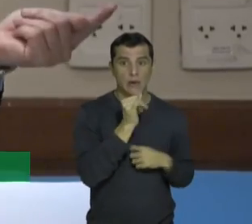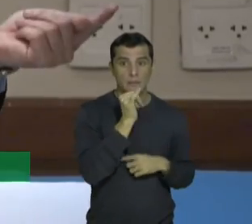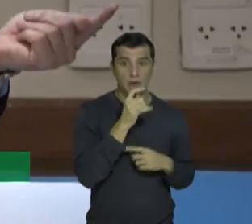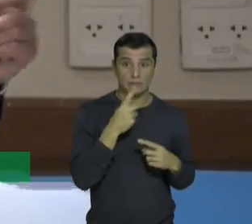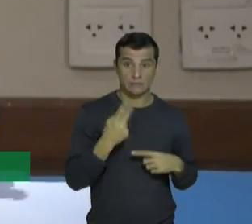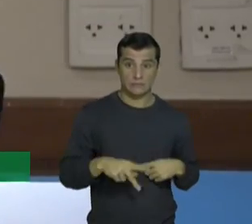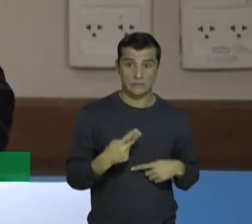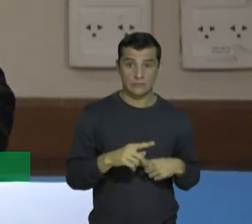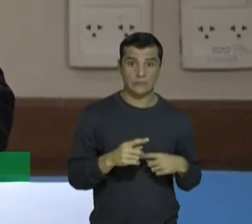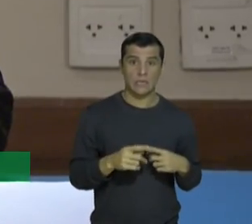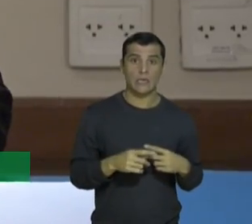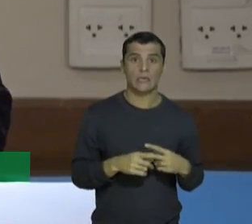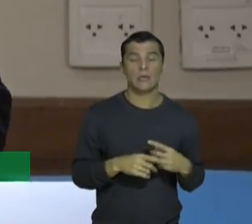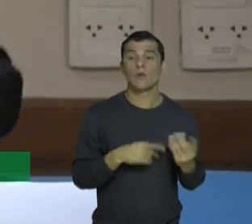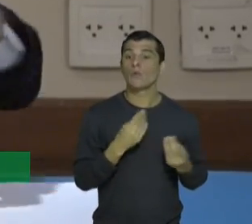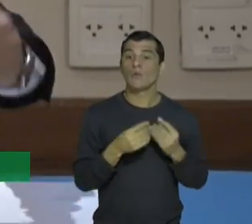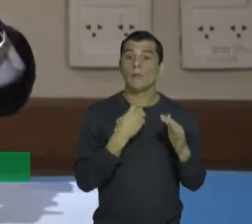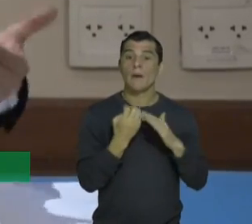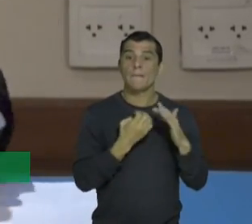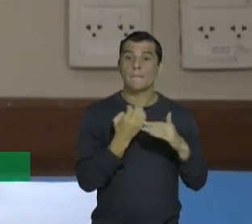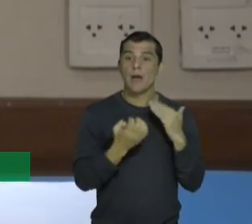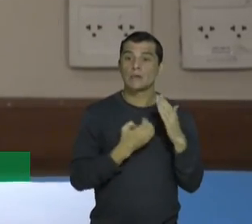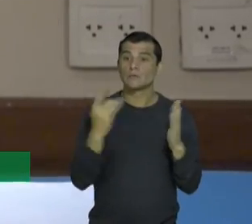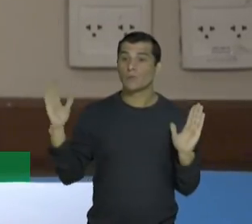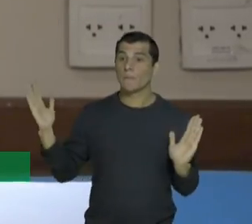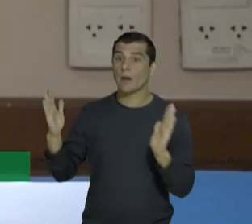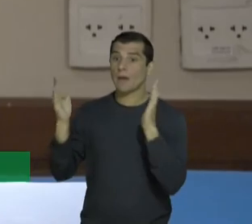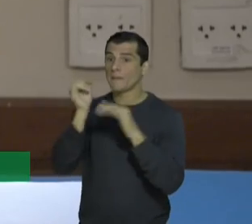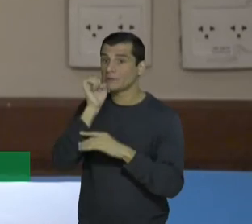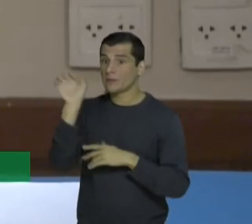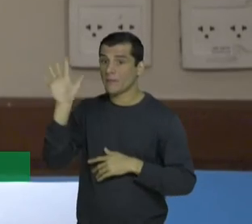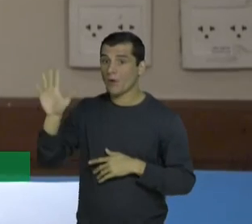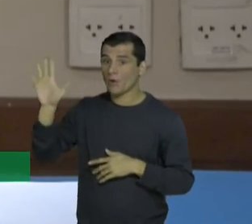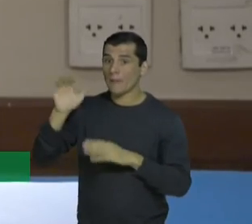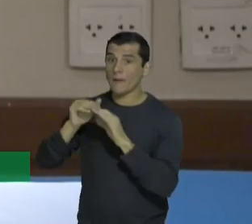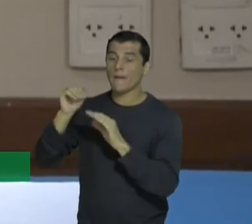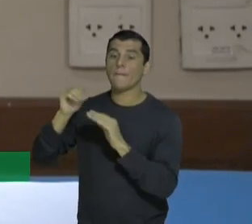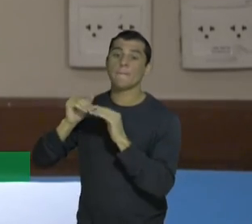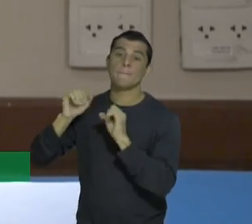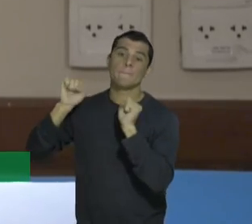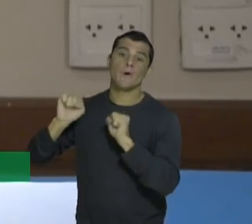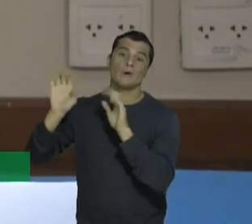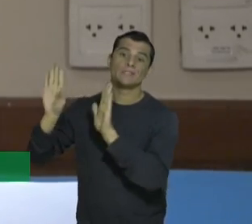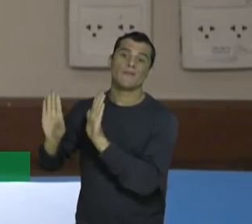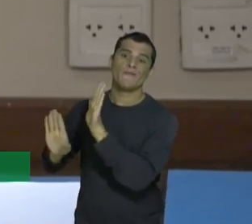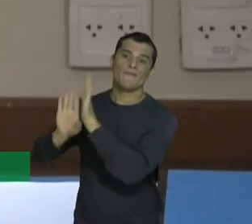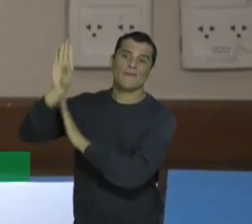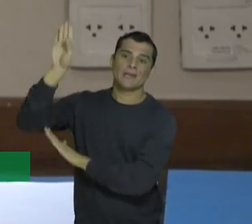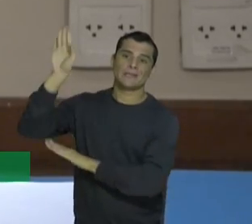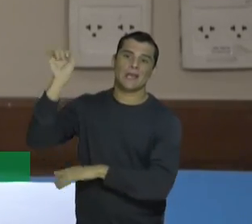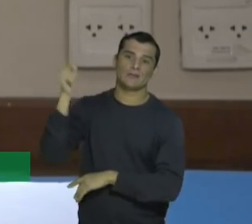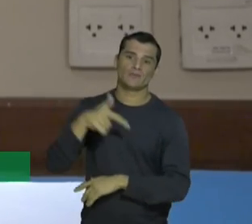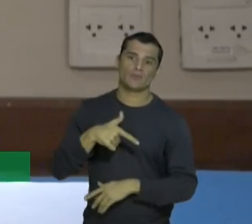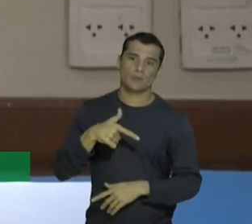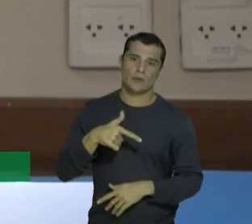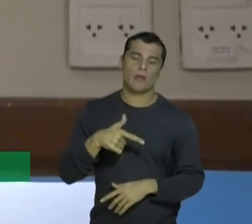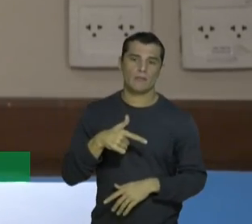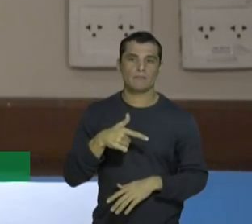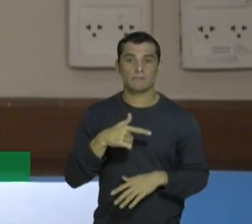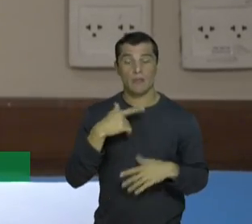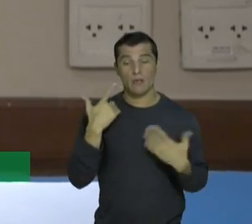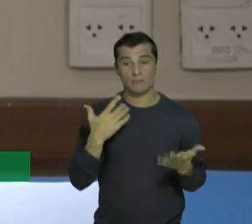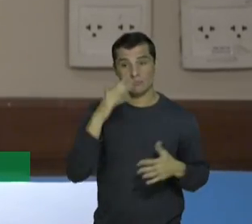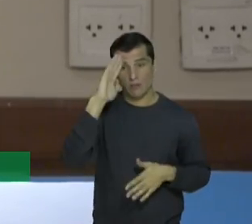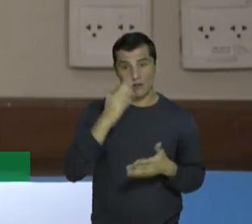possa sair prejudicada frente à empresas alemãs caso não haja algum tipo de política nesse sentido né então eu acredito que